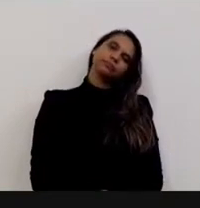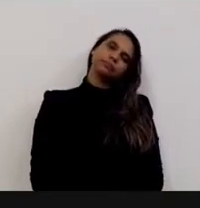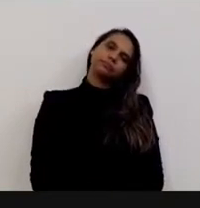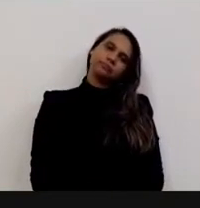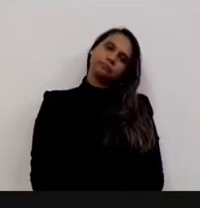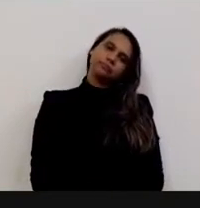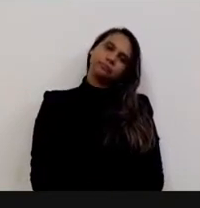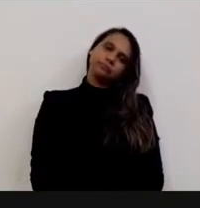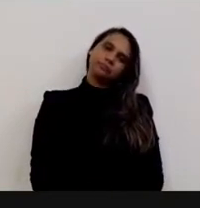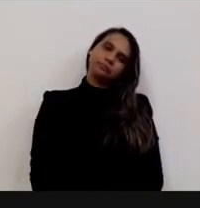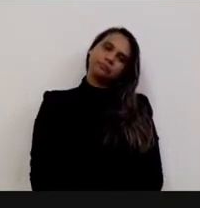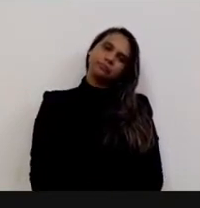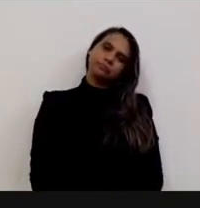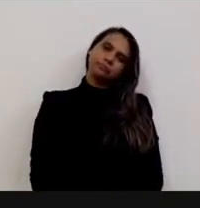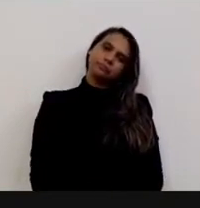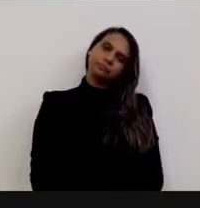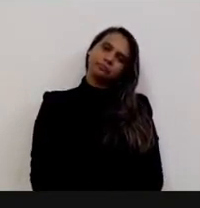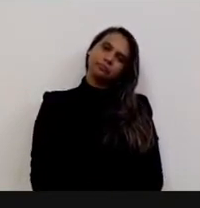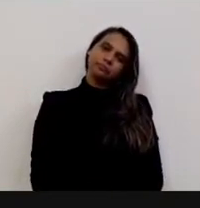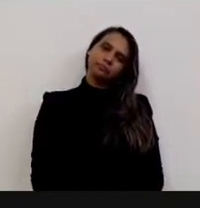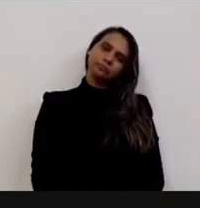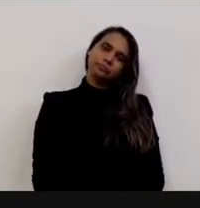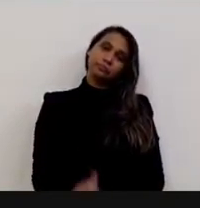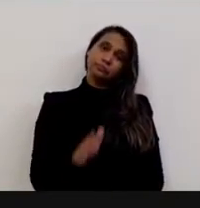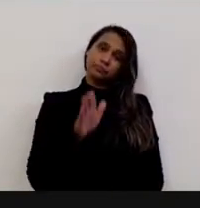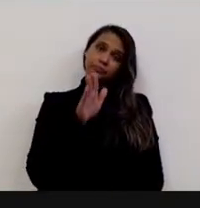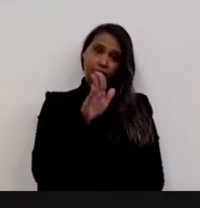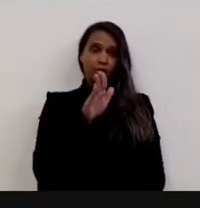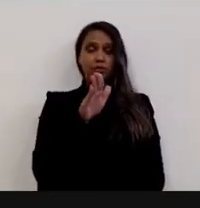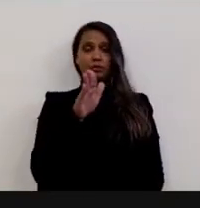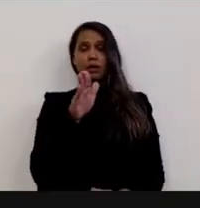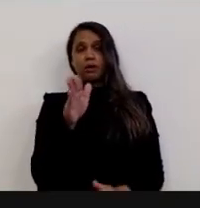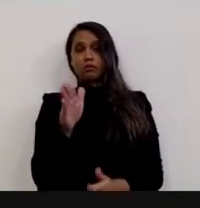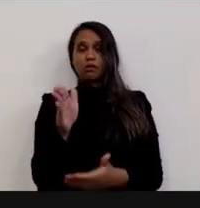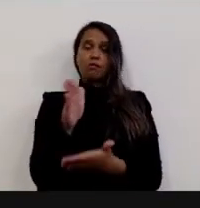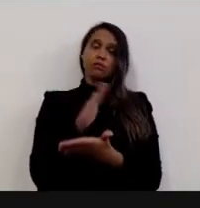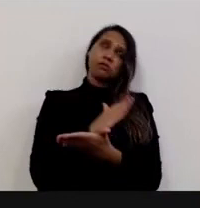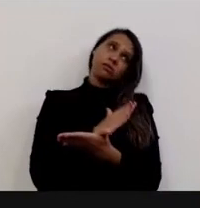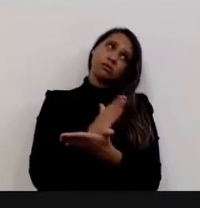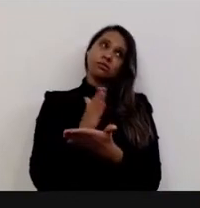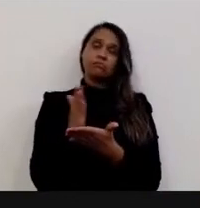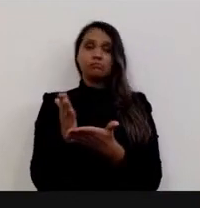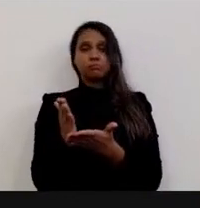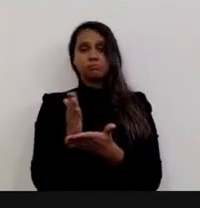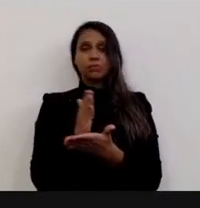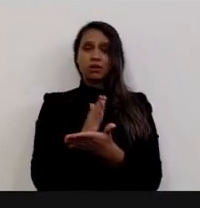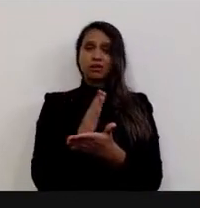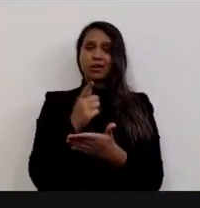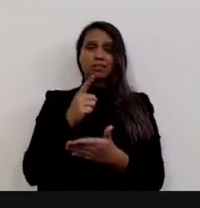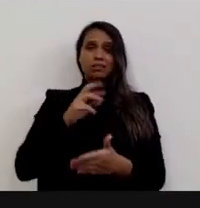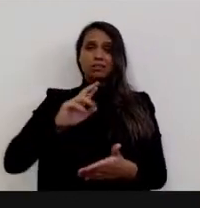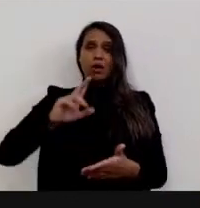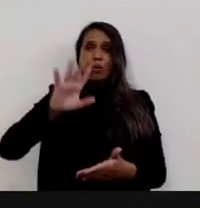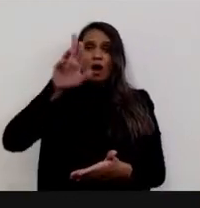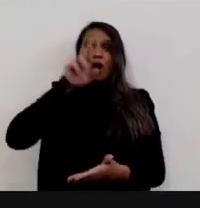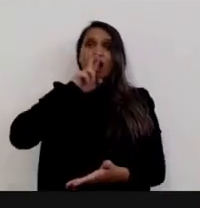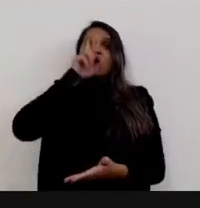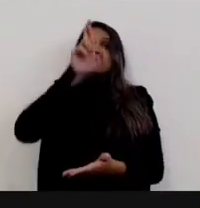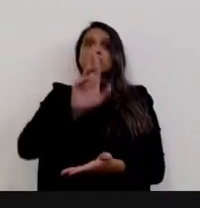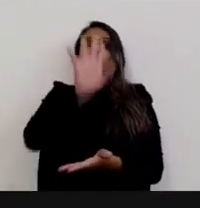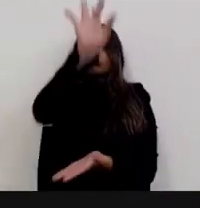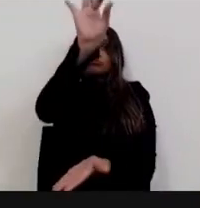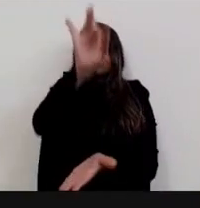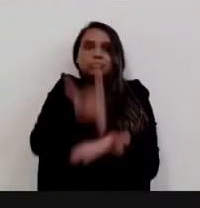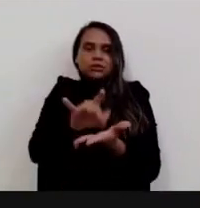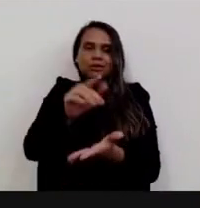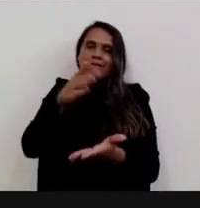Mas não são... Isso varia de objeto para objeto. Então, não é um resultado que o algoritmo vai ter como um todo.